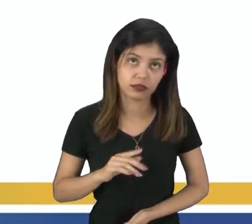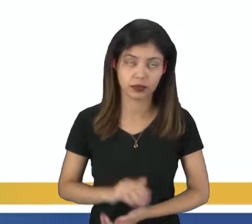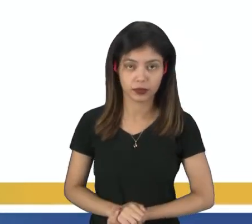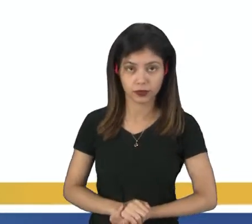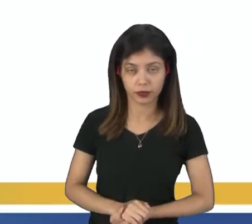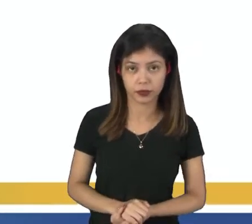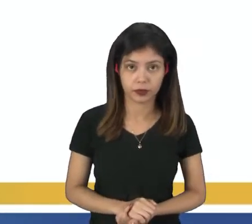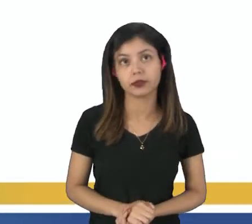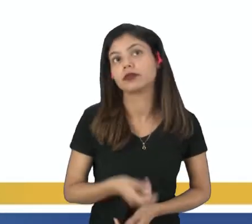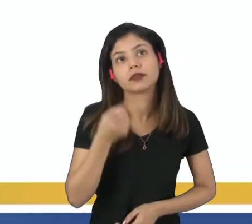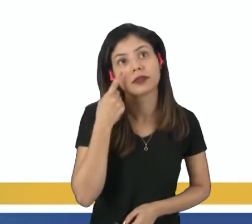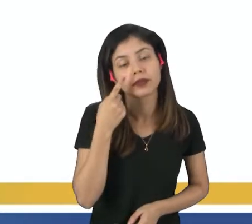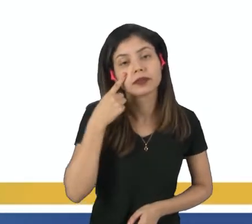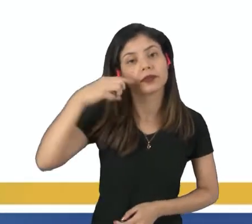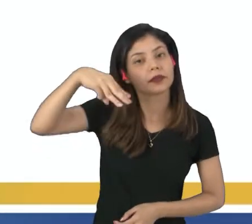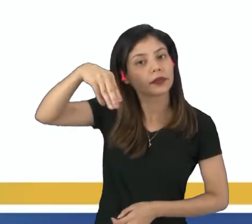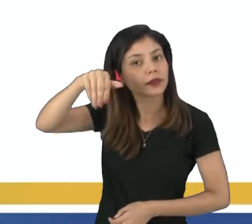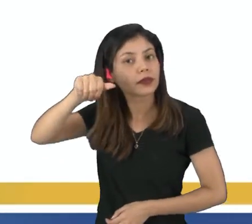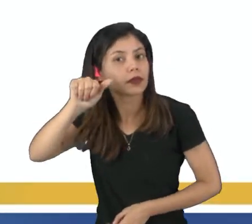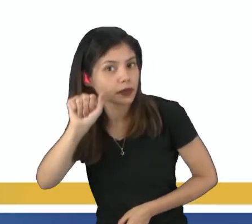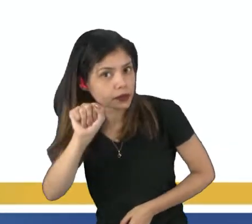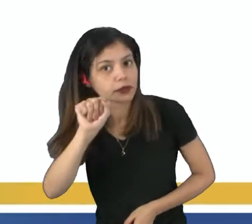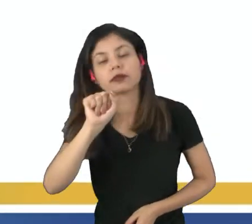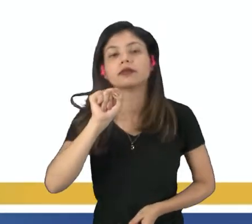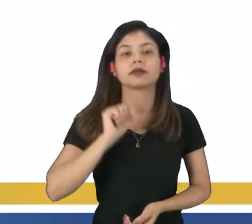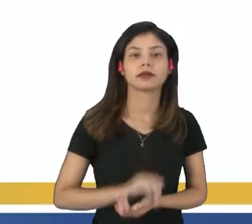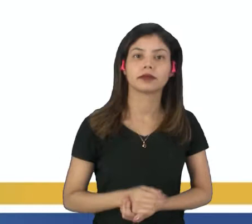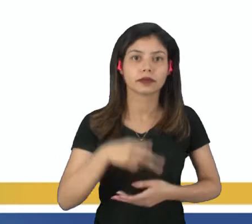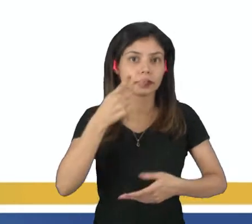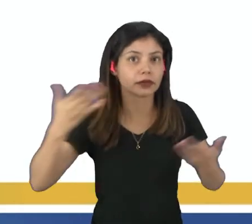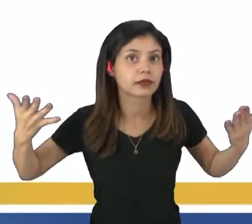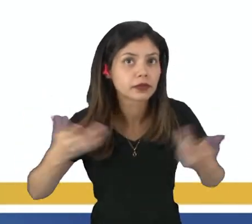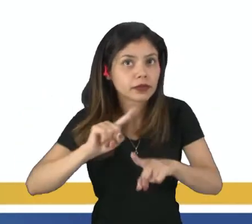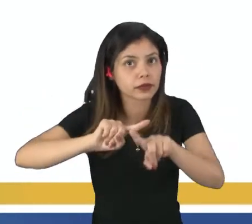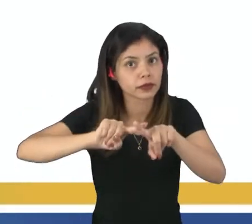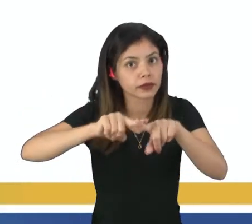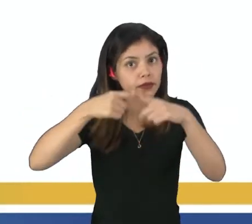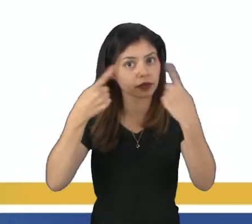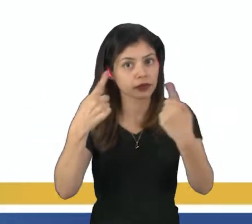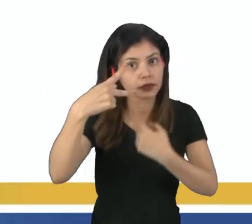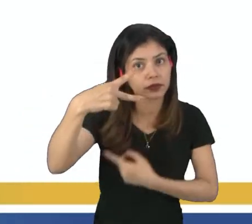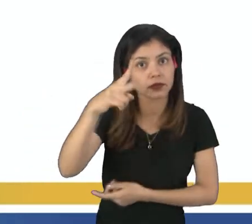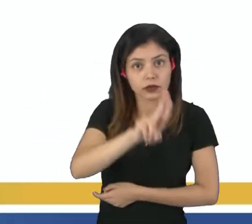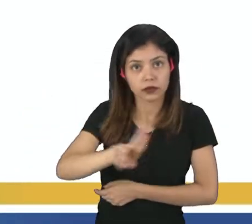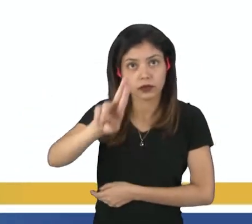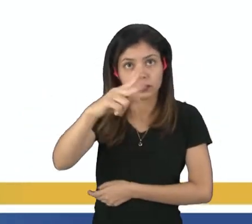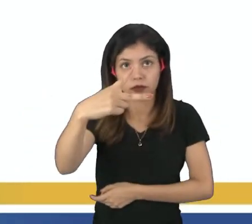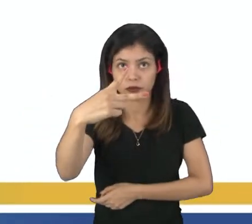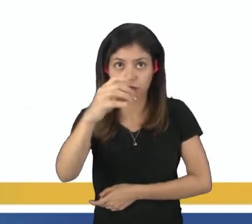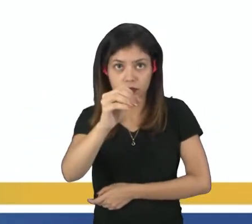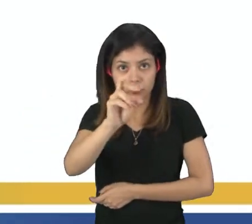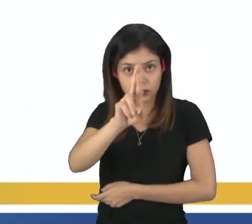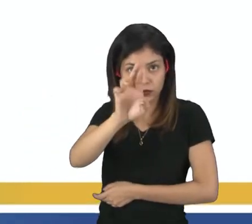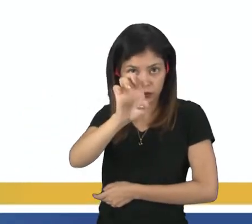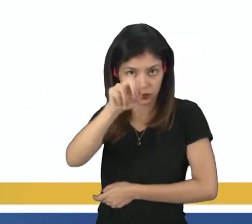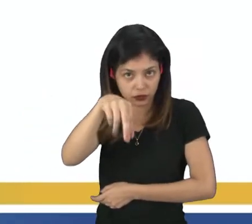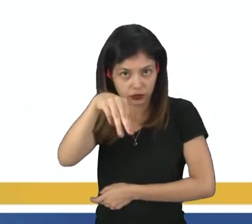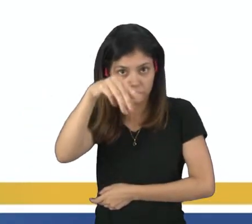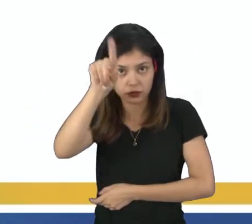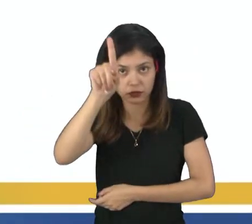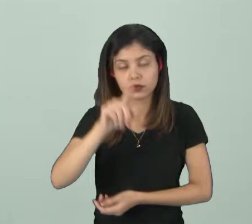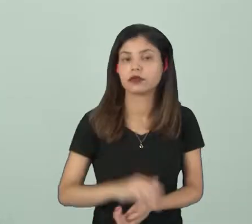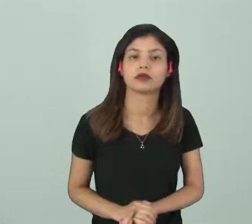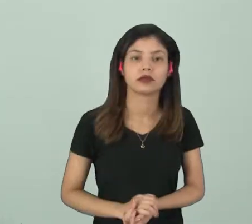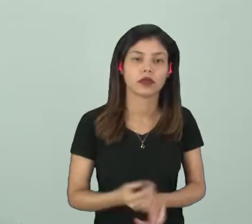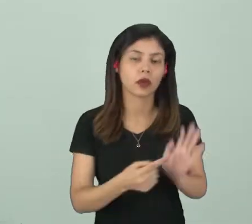sozinho. Veja que o mas, que nós estamos falando agora, ele pode ser utilizado como porém,